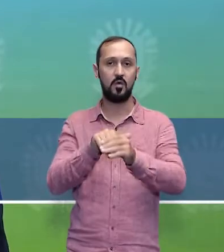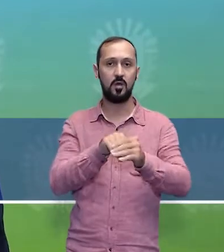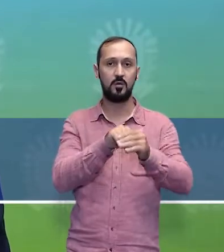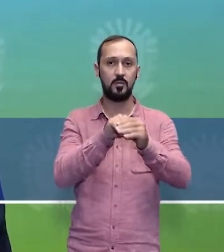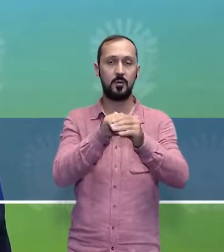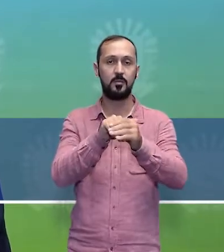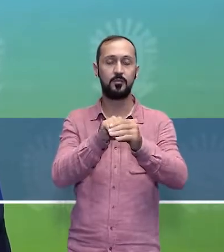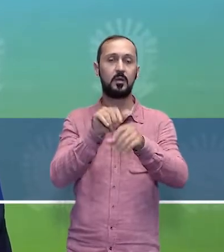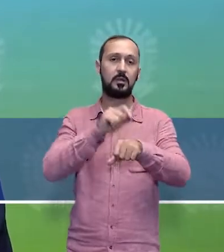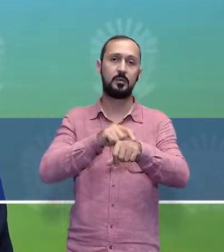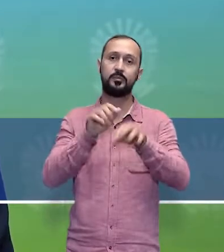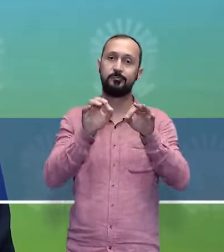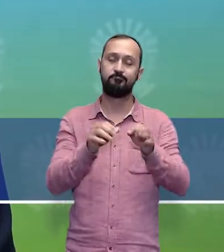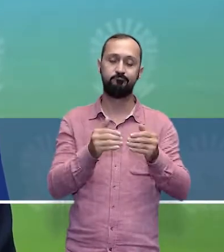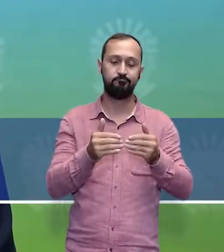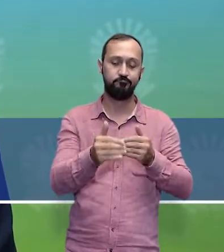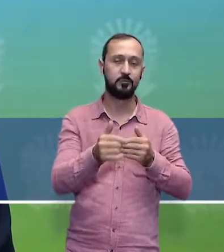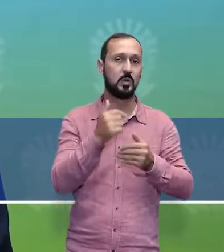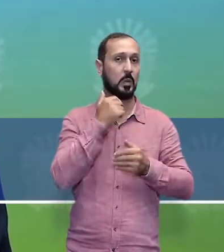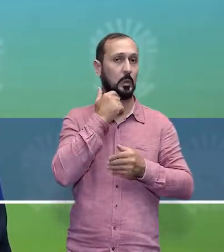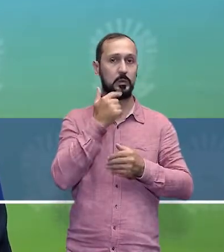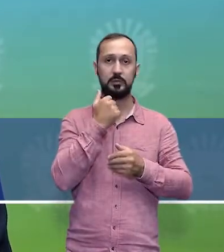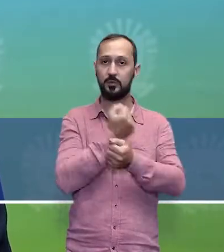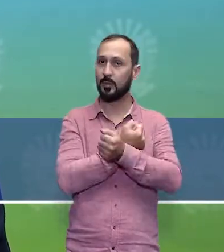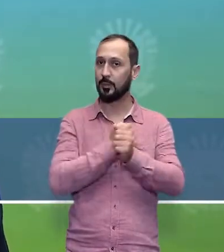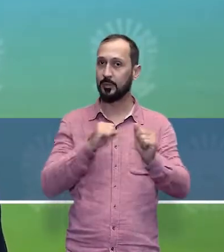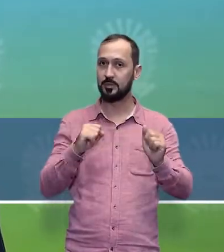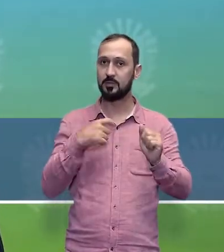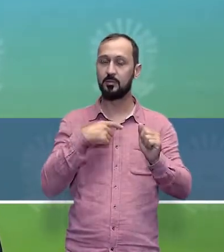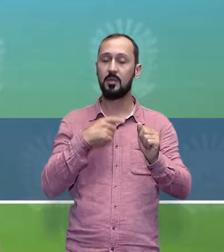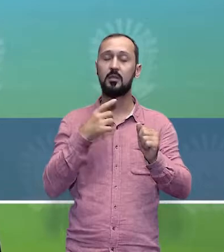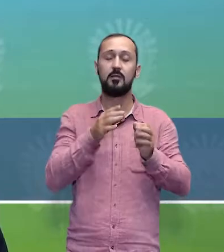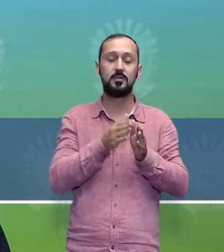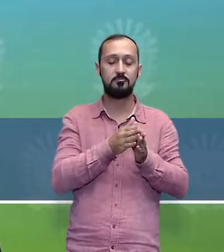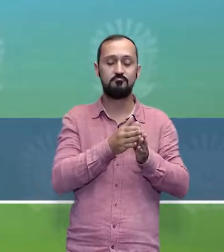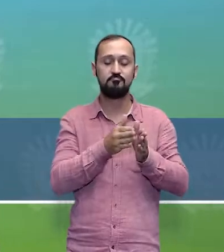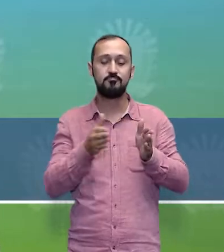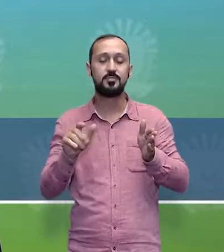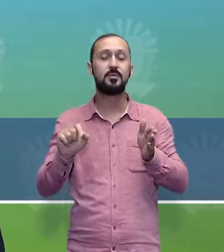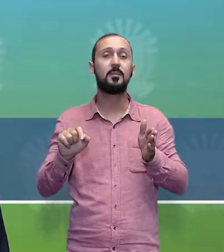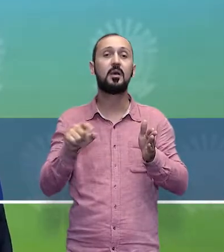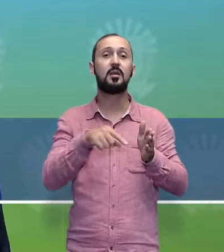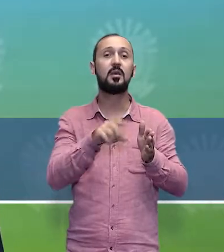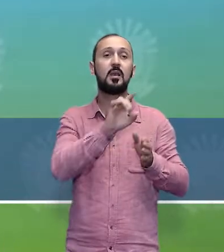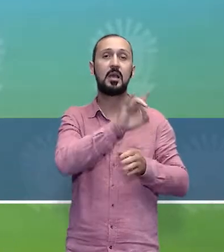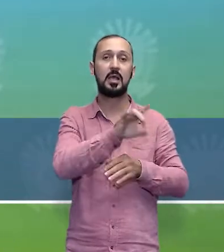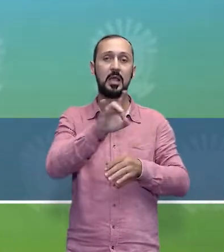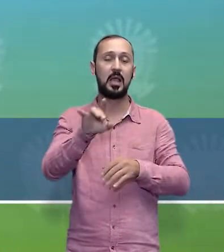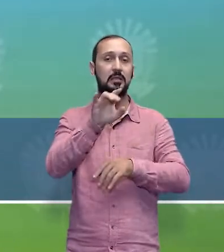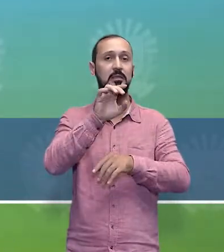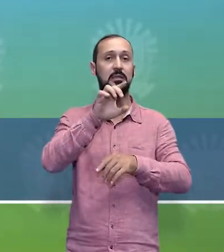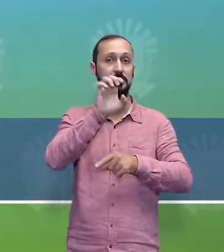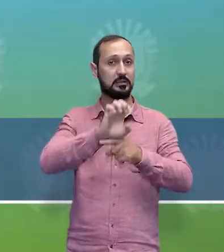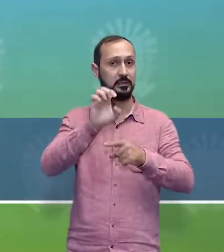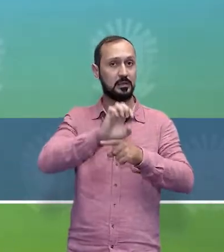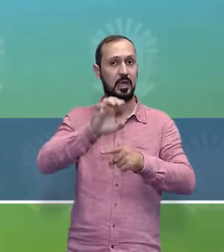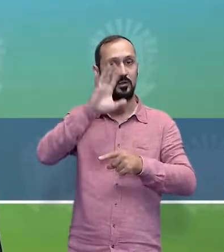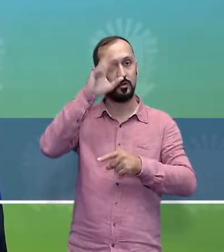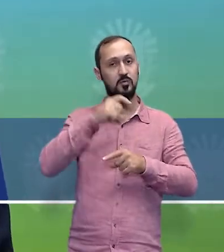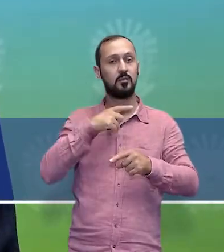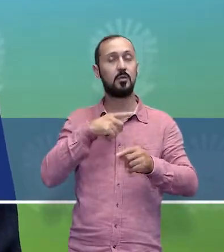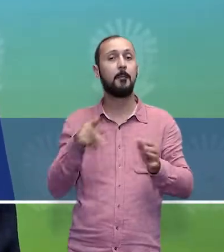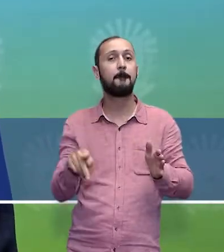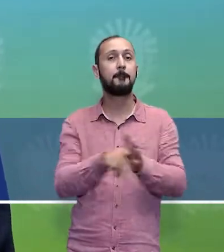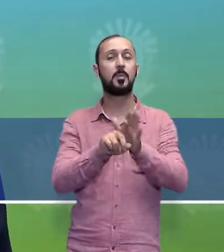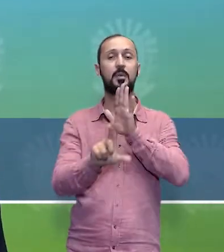votado a tempo, né? Não foi instituída e criou essa lacuna para que os estados possam fazer